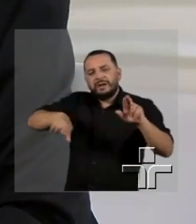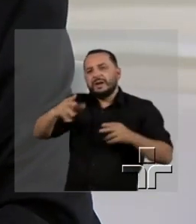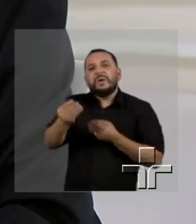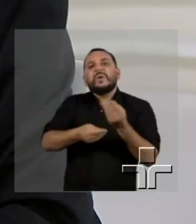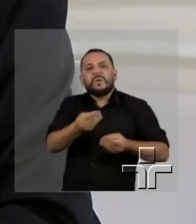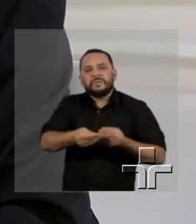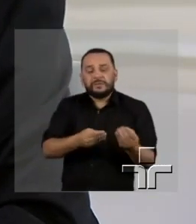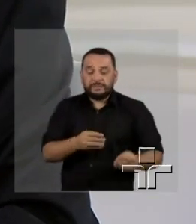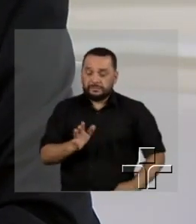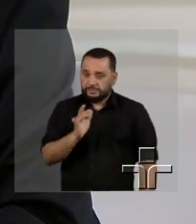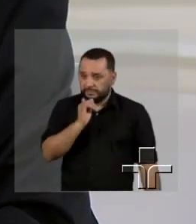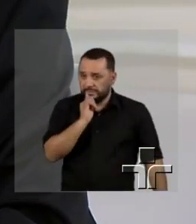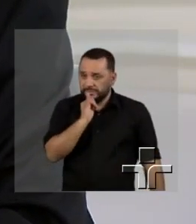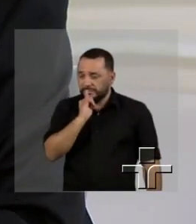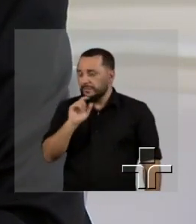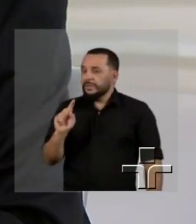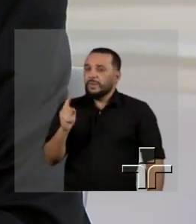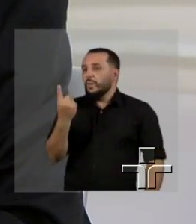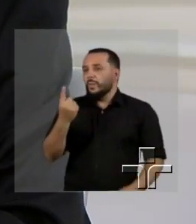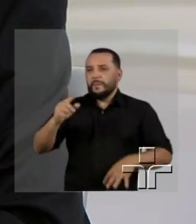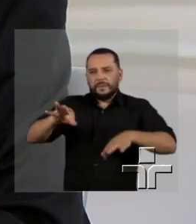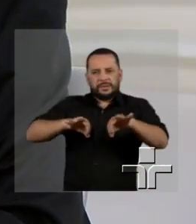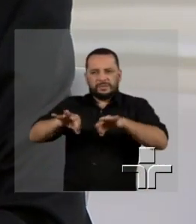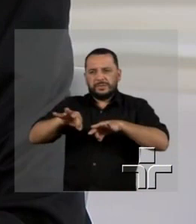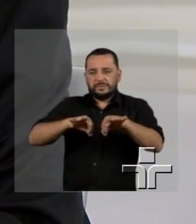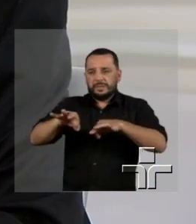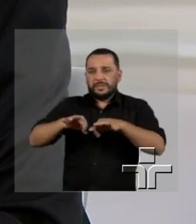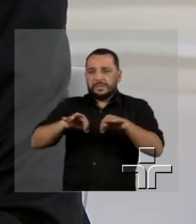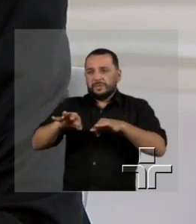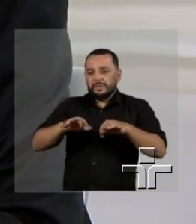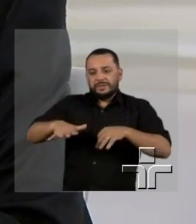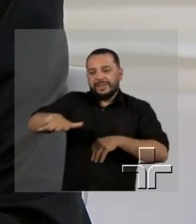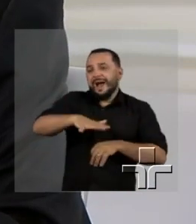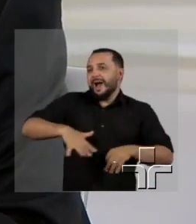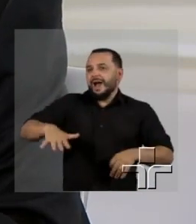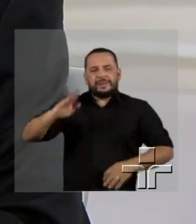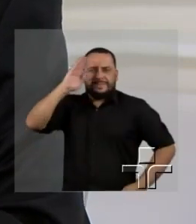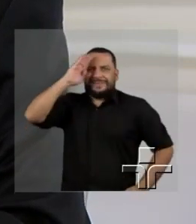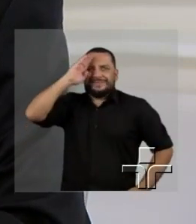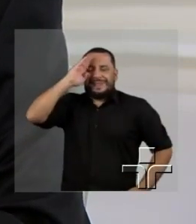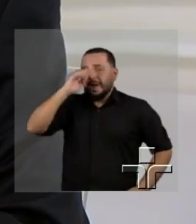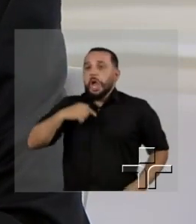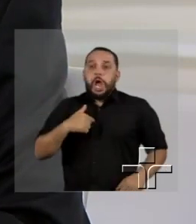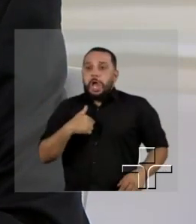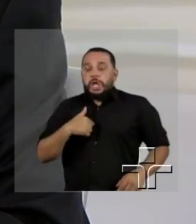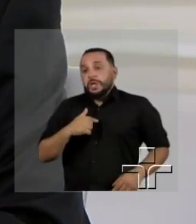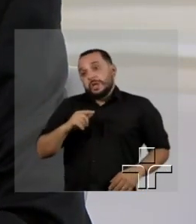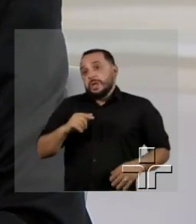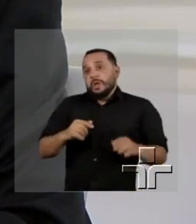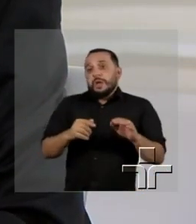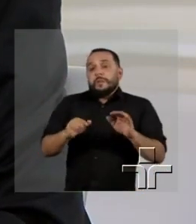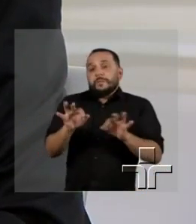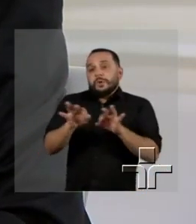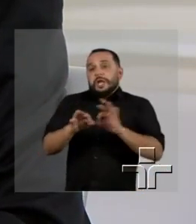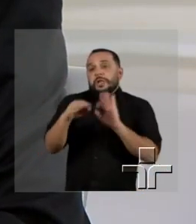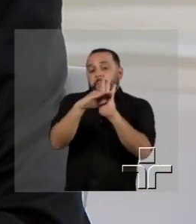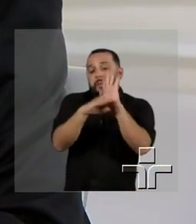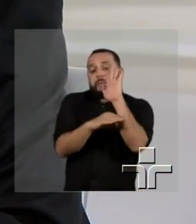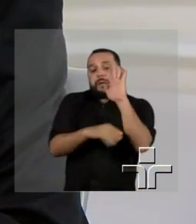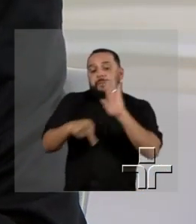Vamos dizer, a ideologia, ela tira a sua capacidade de análise, né? Ela é um fenômeno comportamental,